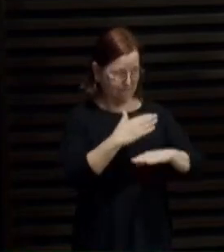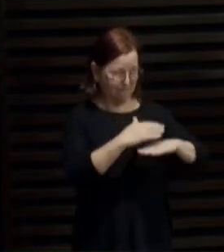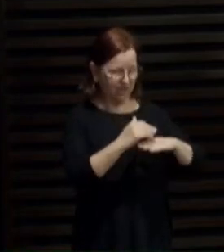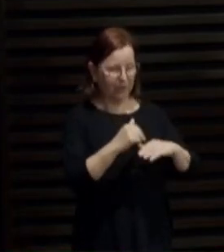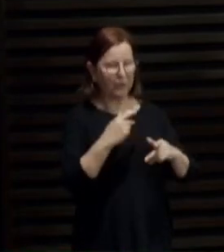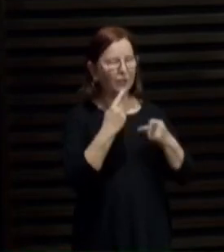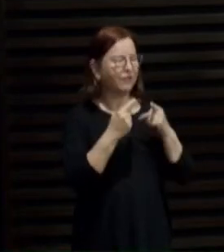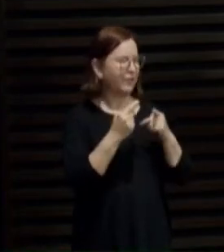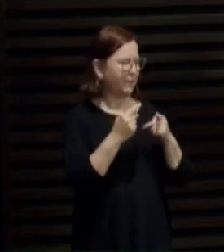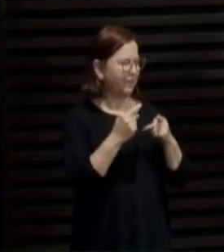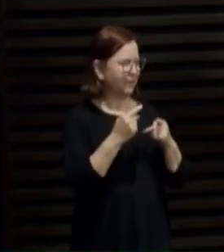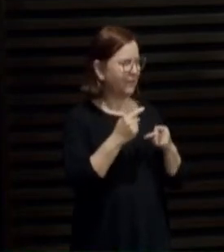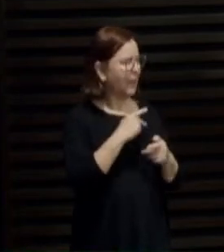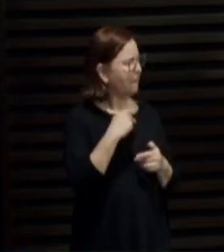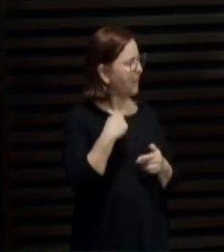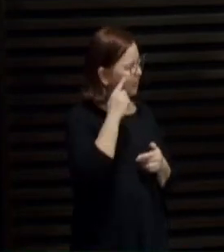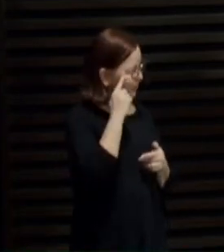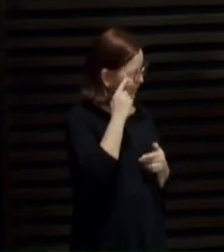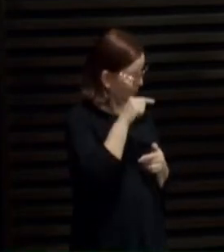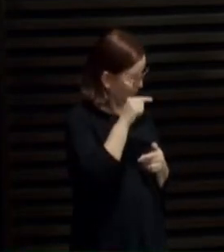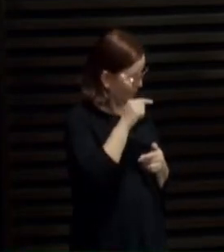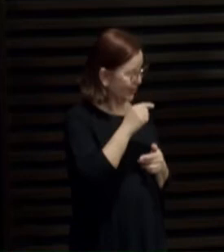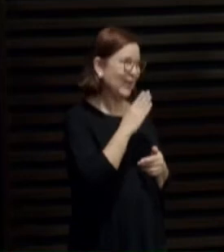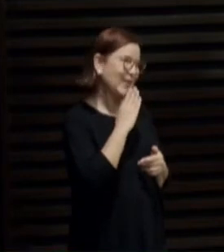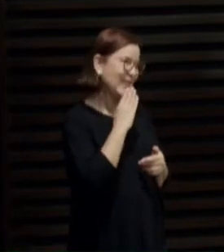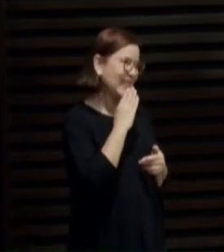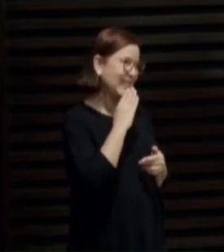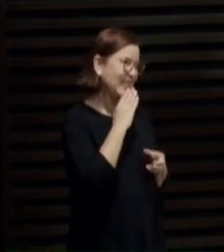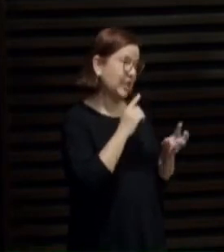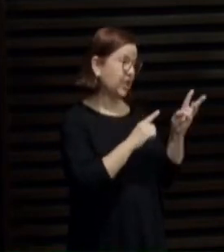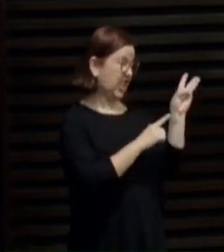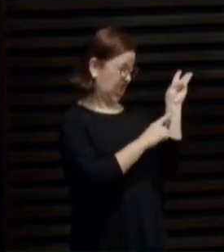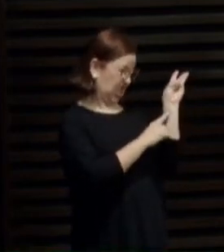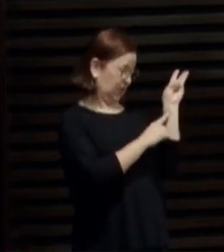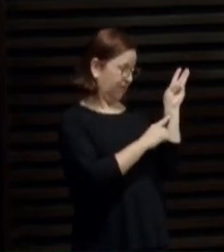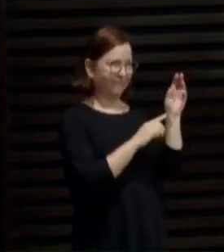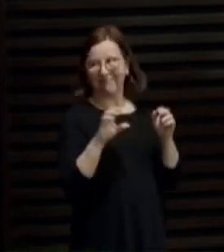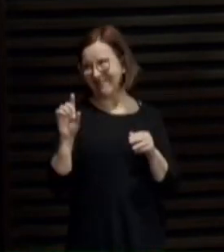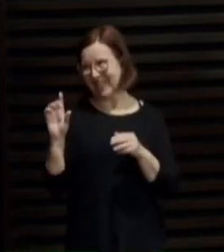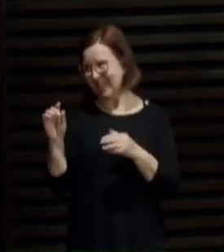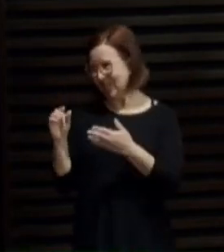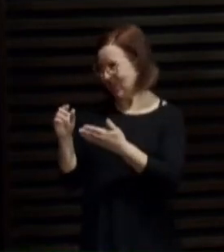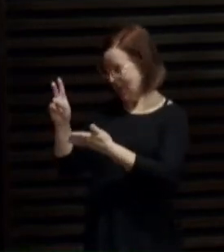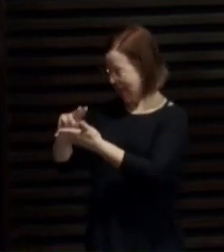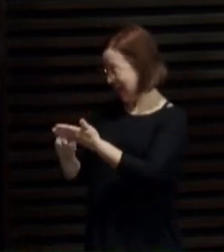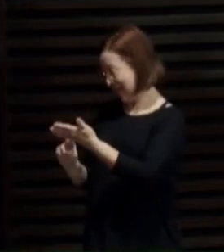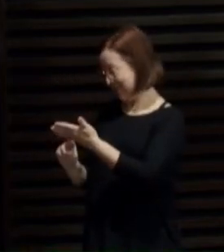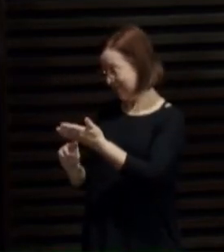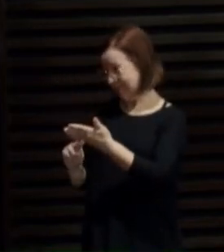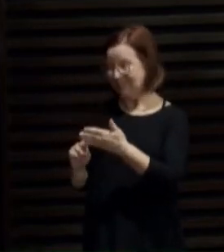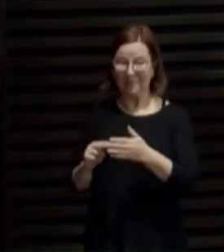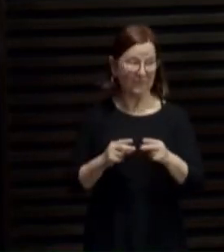senhor conhece joio? E eu disse: só na literatura. Ele disse: olha aqui esse